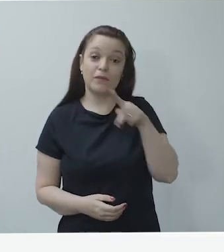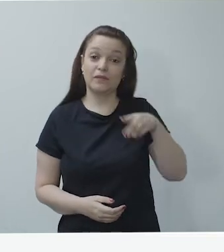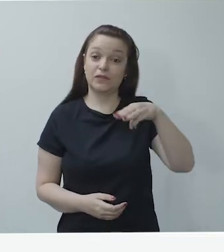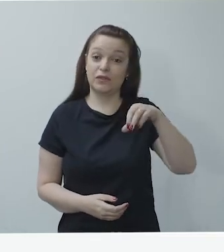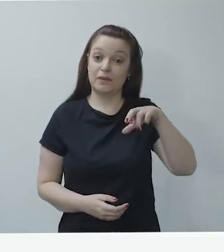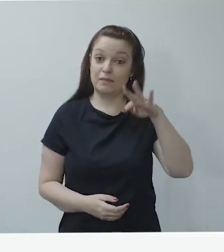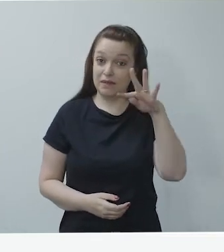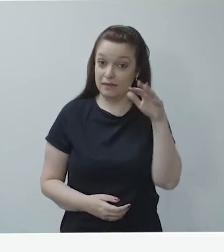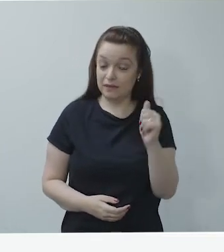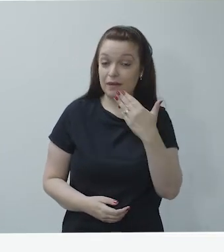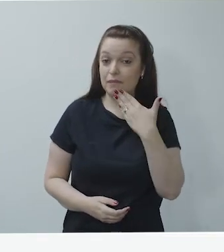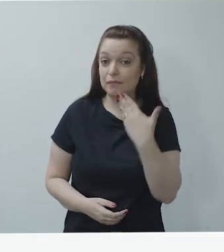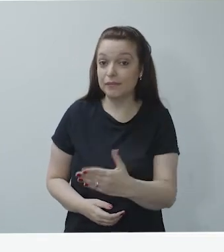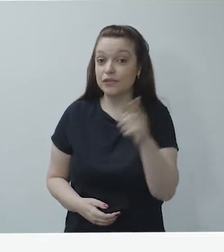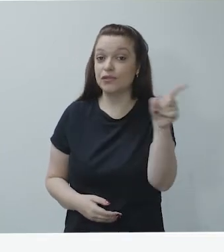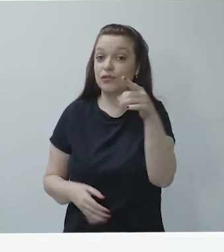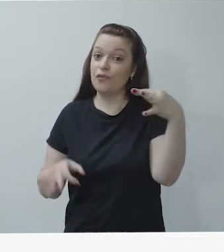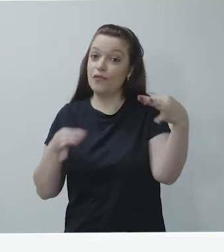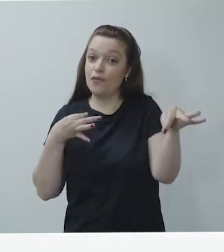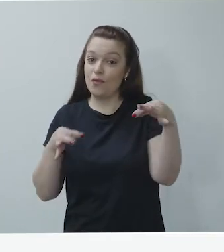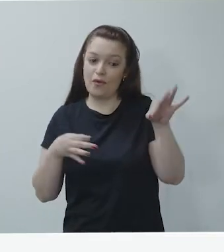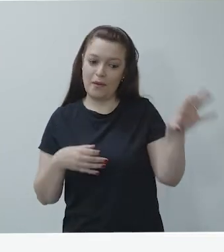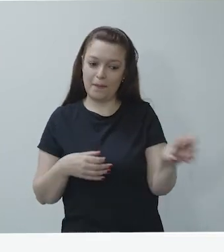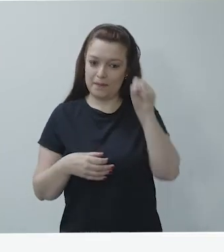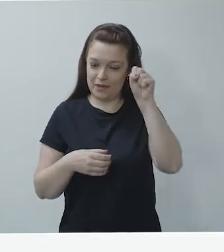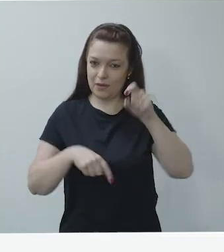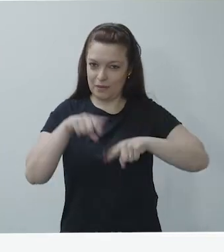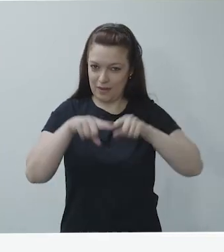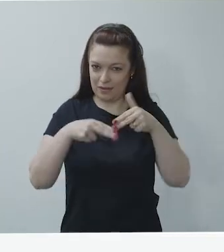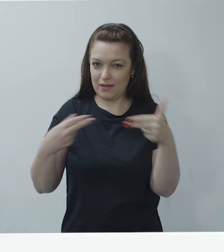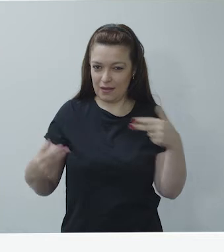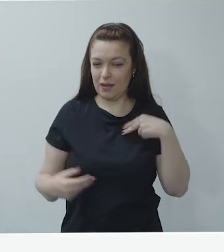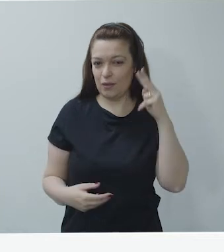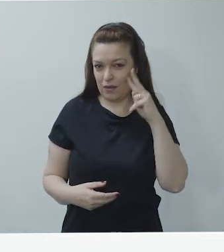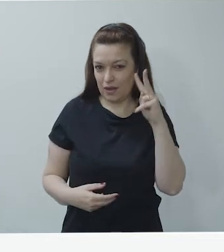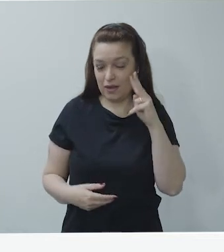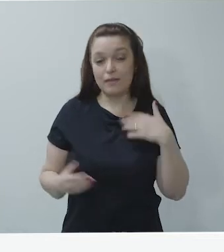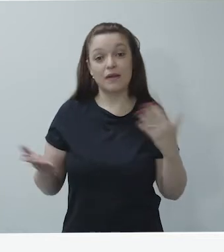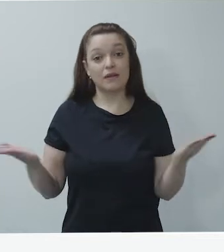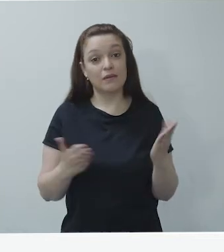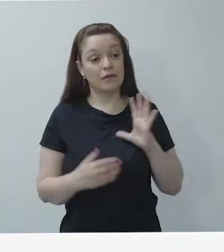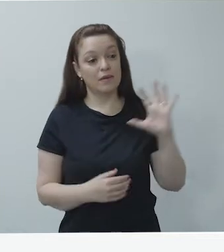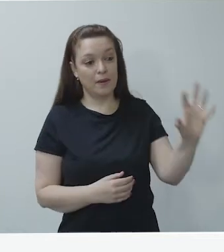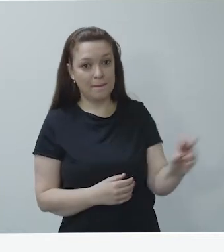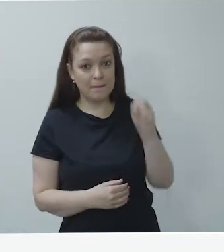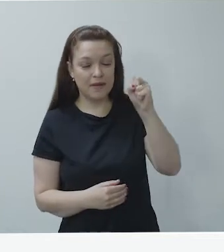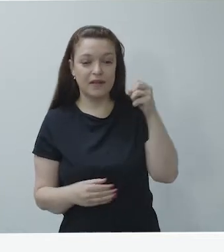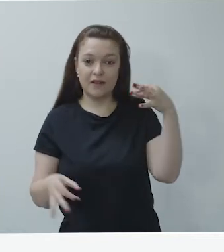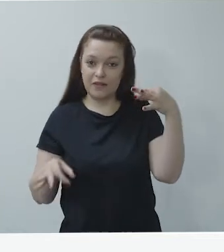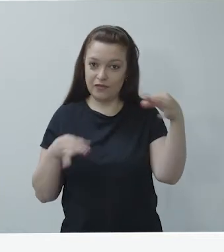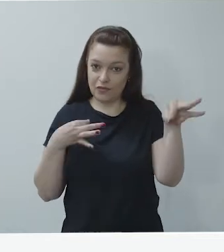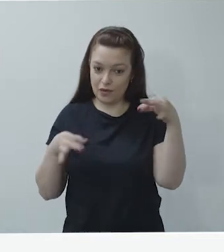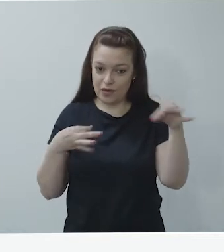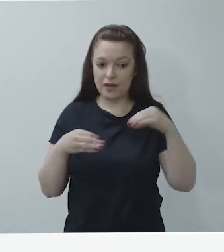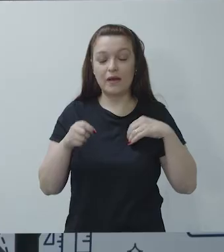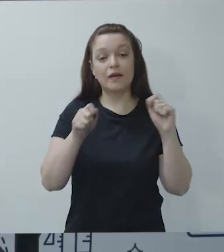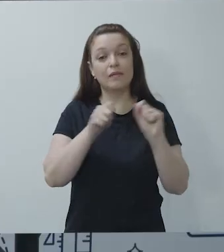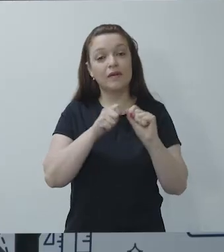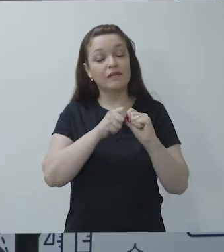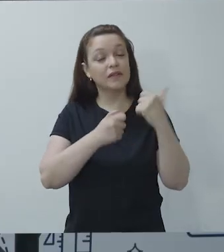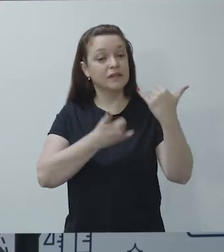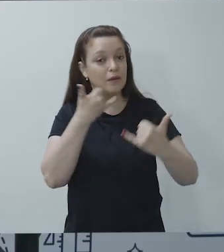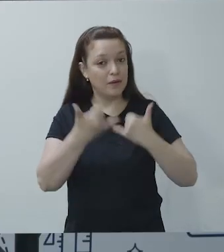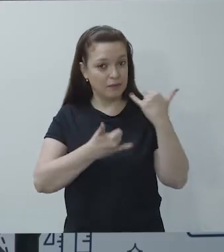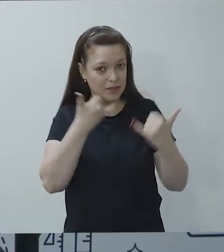da folha que a professora Mirta pediu para vocês separarem no início da aula, os materiais? Então, nós vamos pegar essa folha